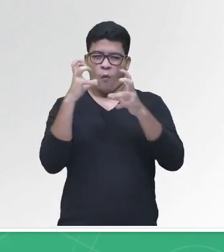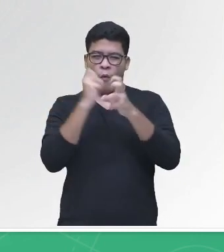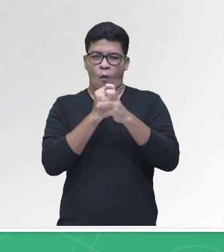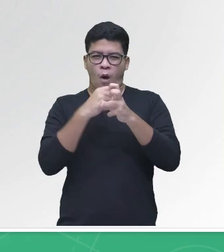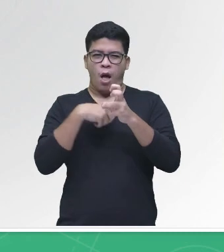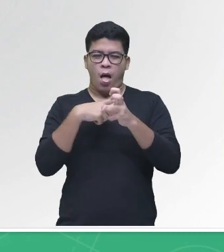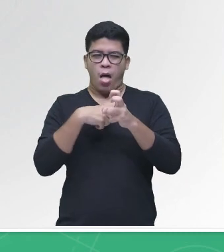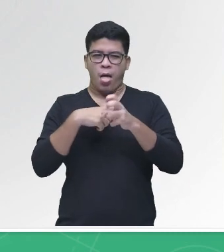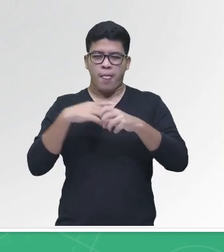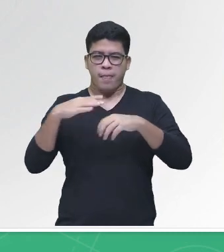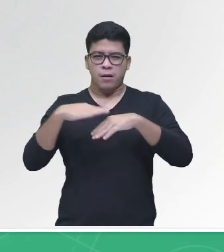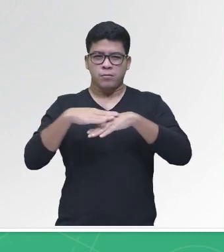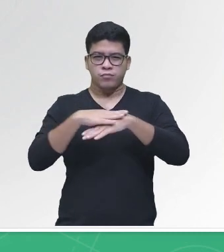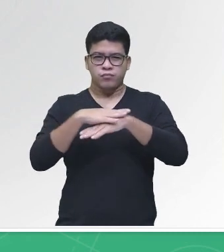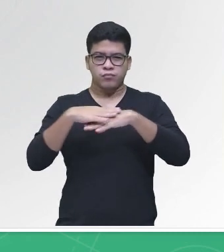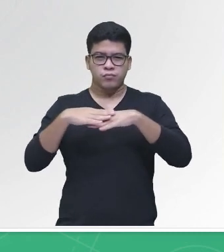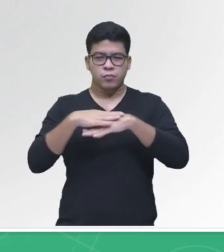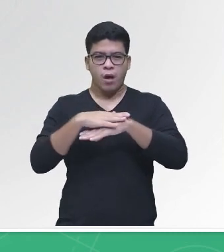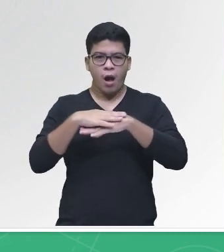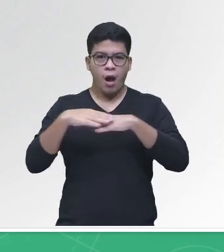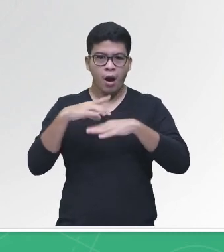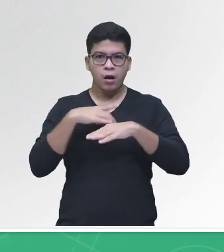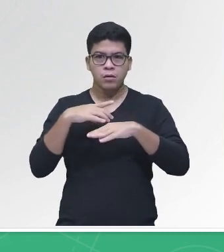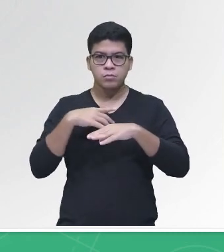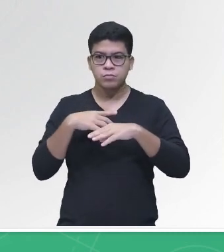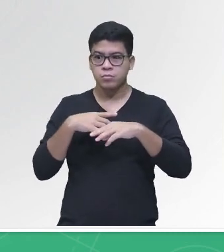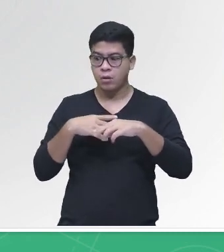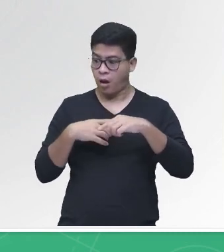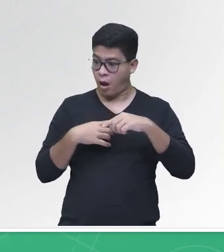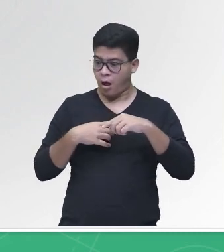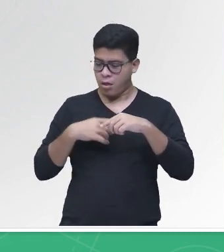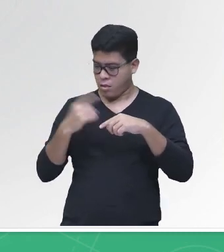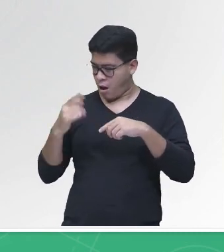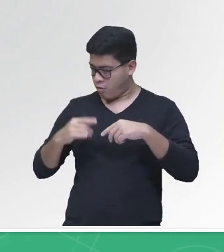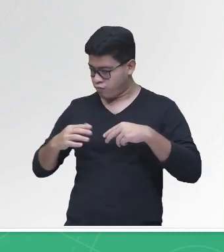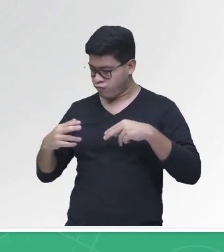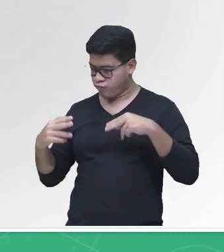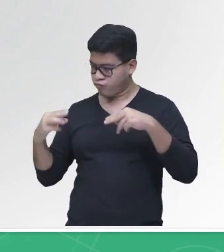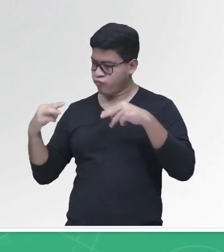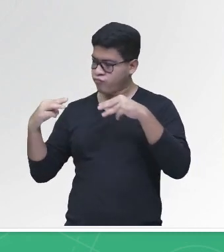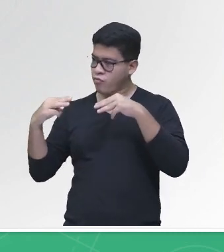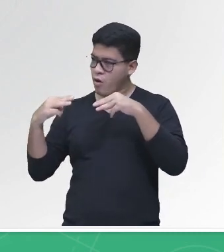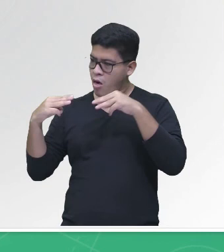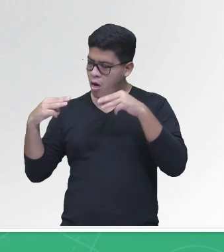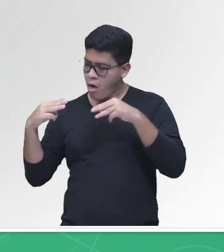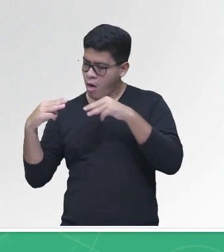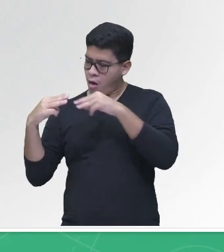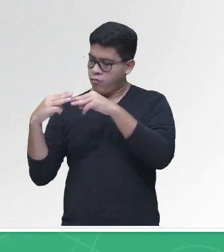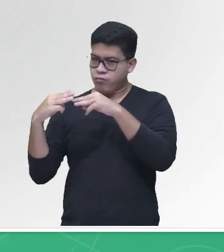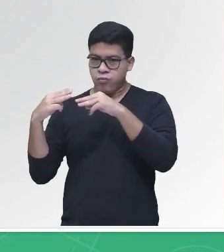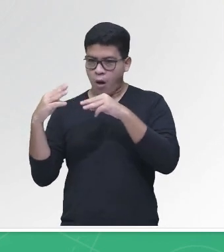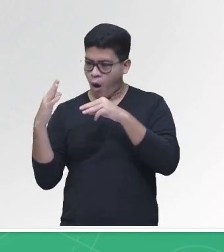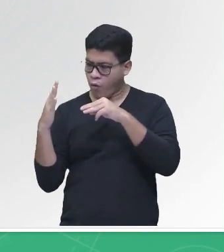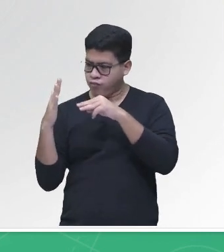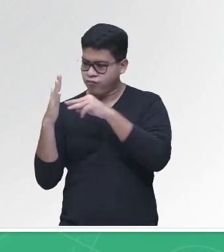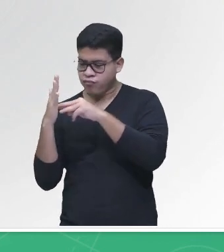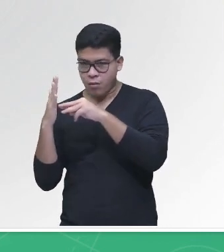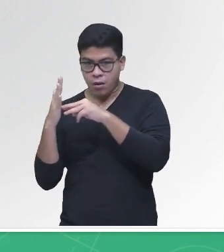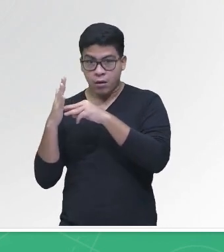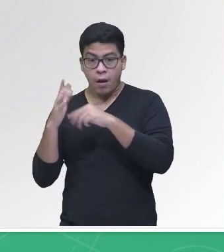atrito. Colocar o dedo na tomada, que ninguém vai ser louco de fazer isso, né? É o contato. Aproximar o braço da